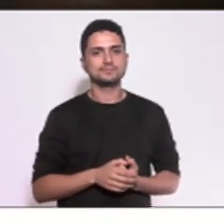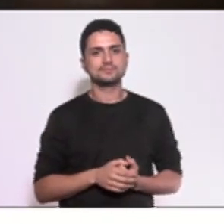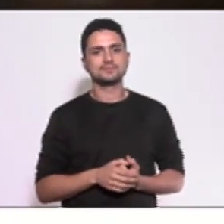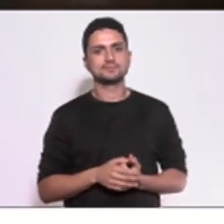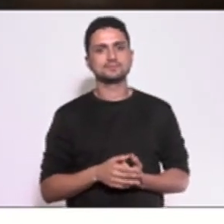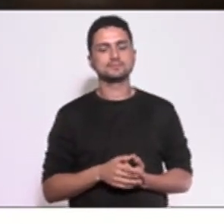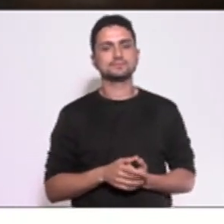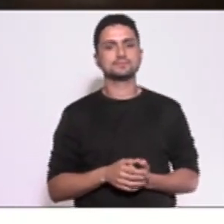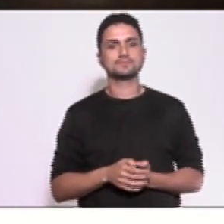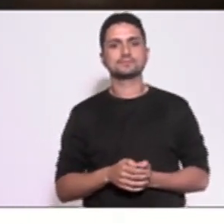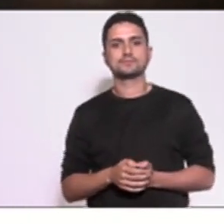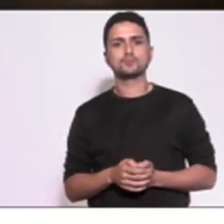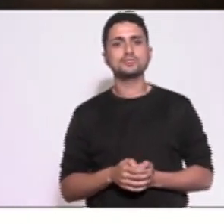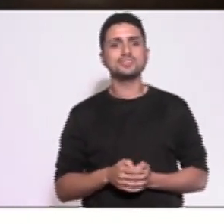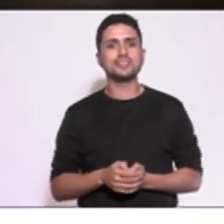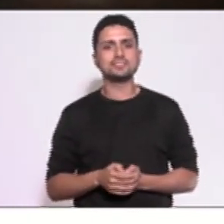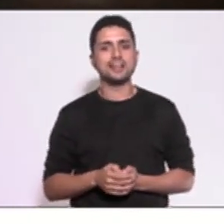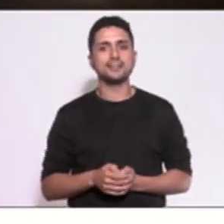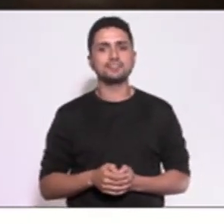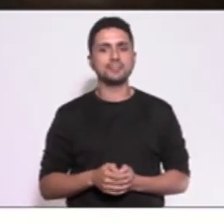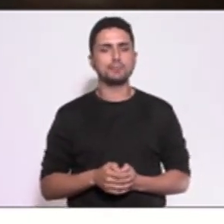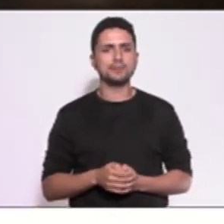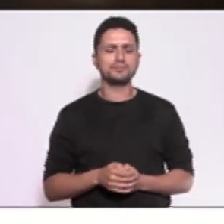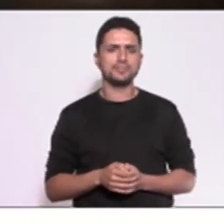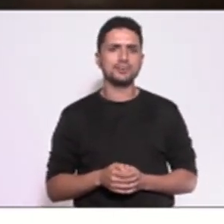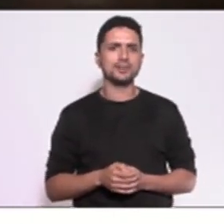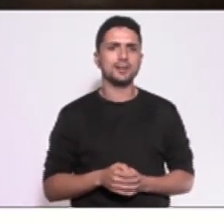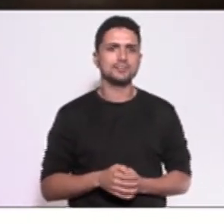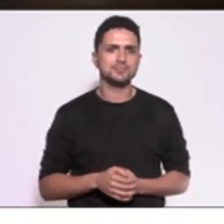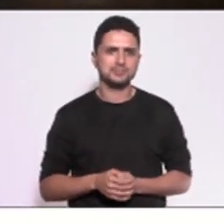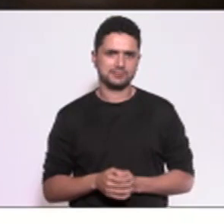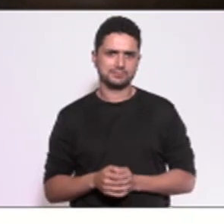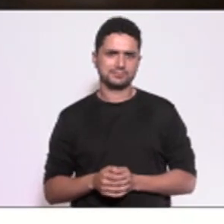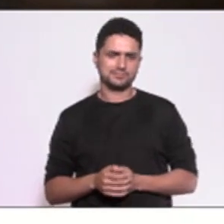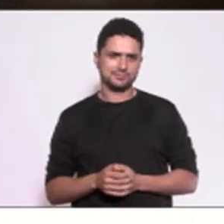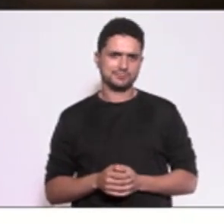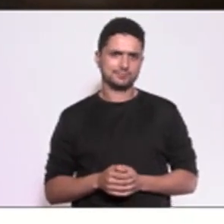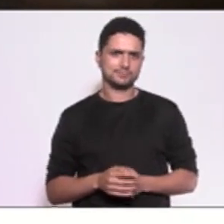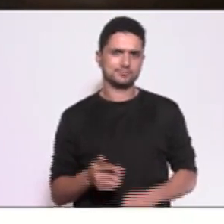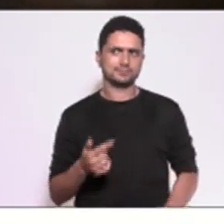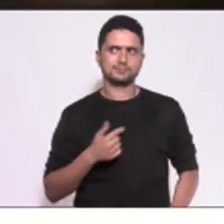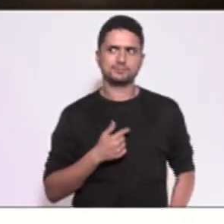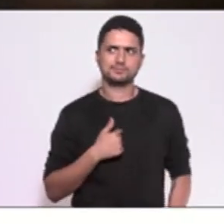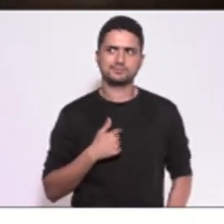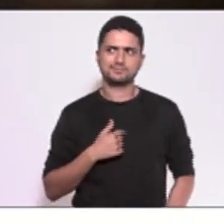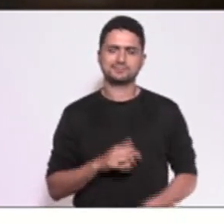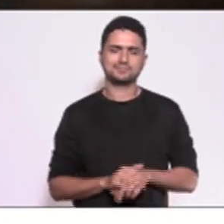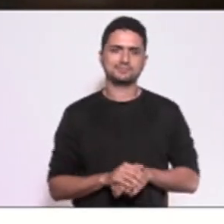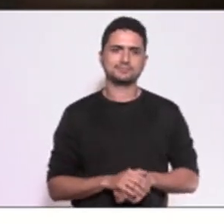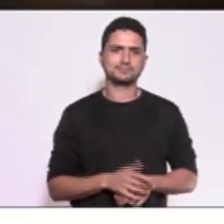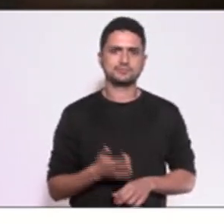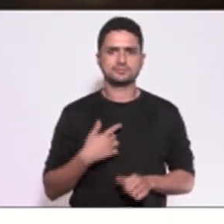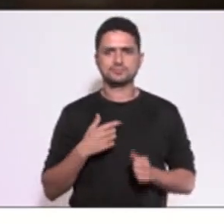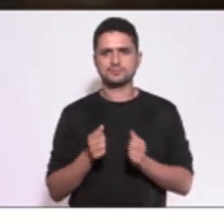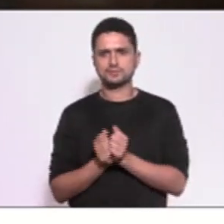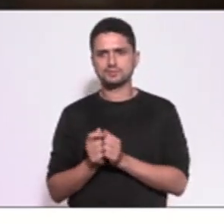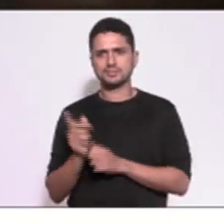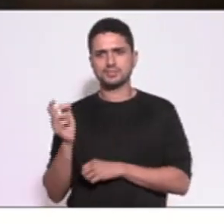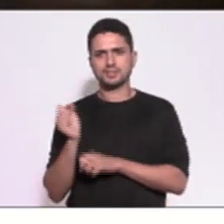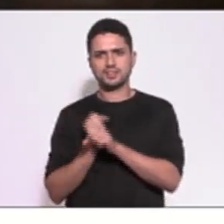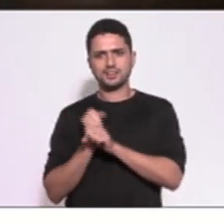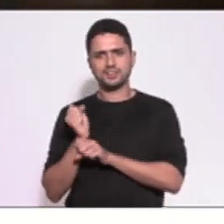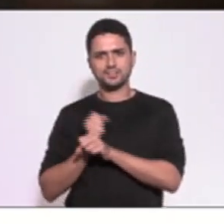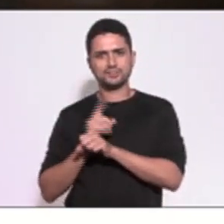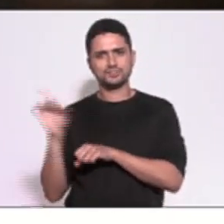Ronaldo. Quem o conheceu, está ali o Milton, está ali o nosso Rotenberg, quem viveu o CIB, os anos